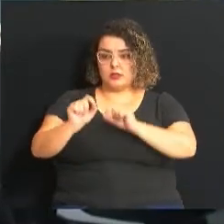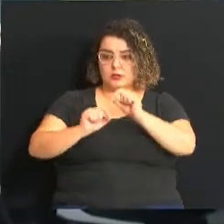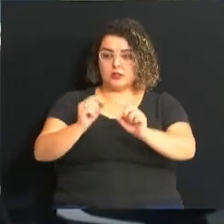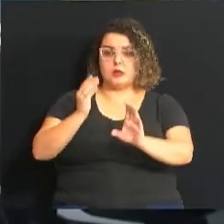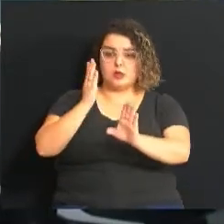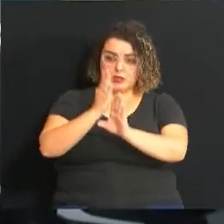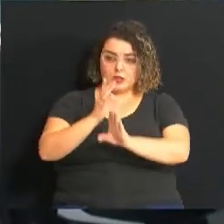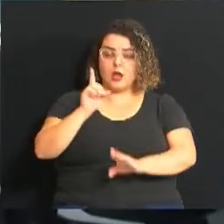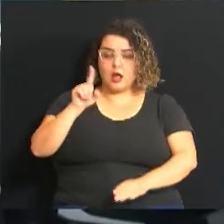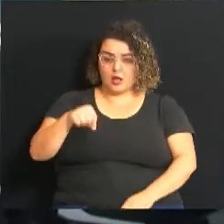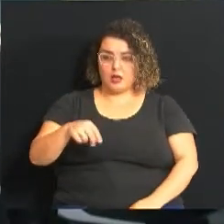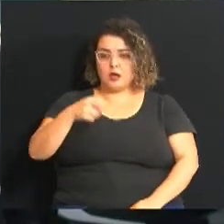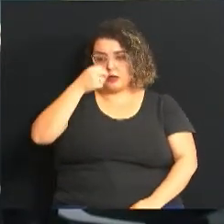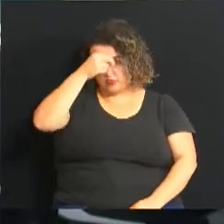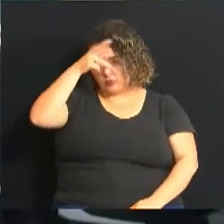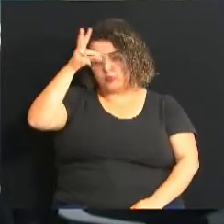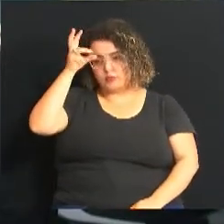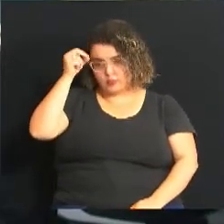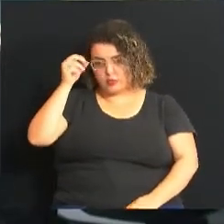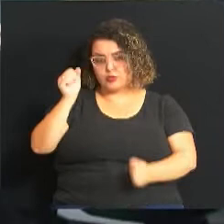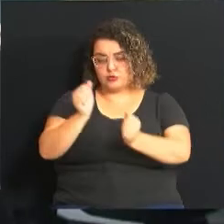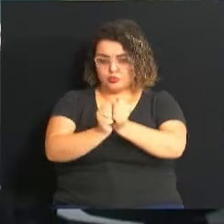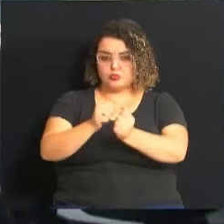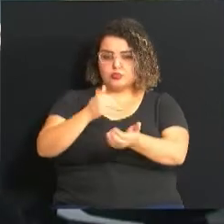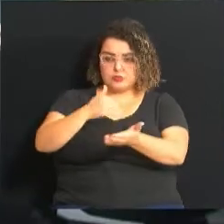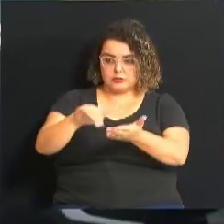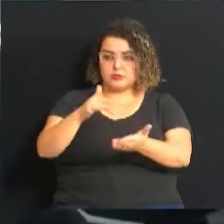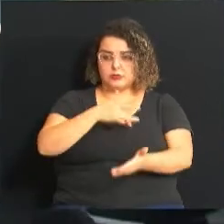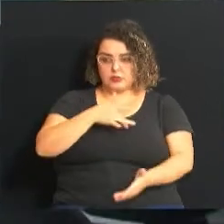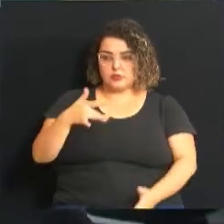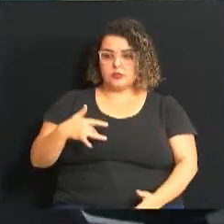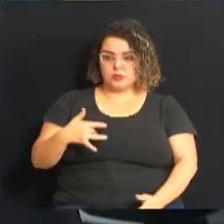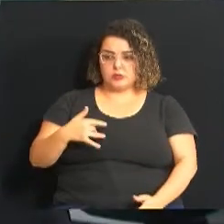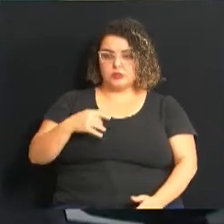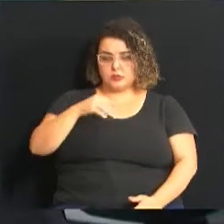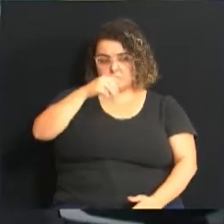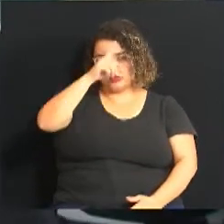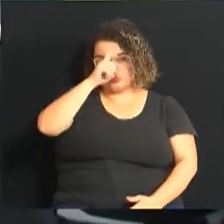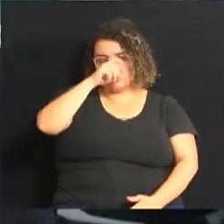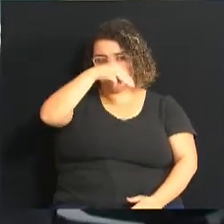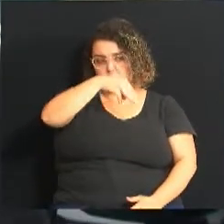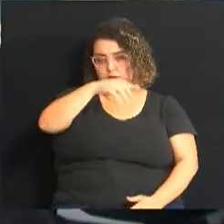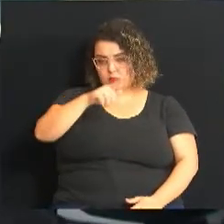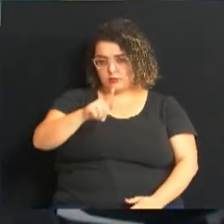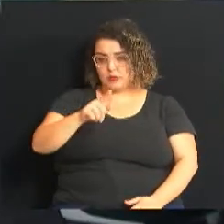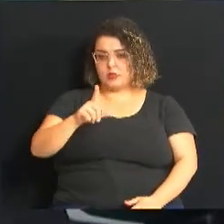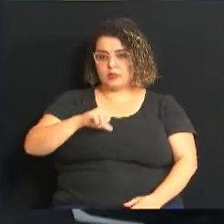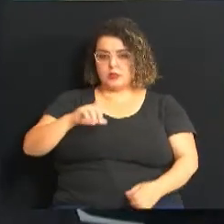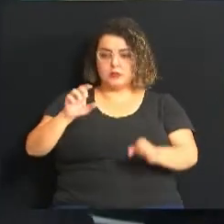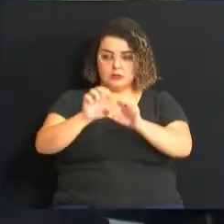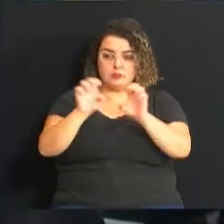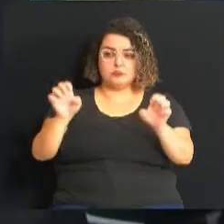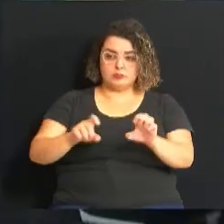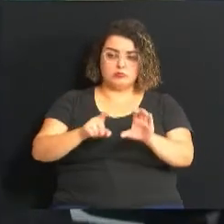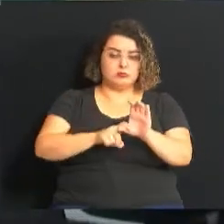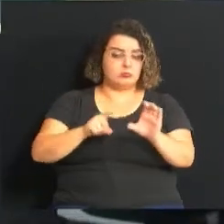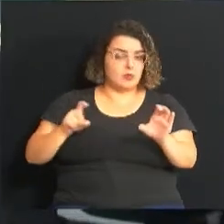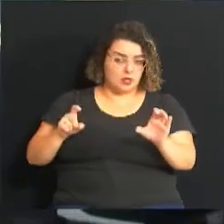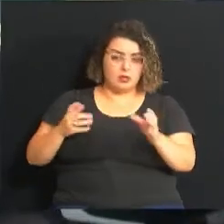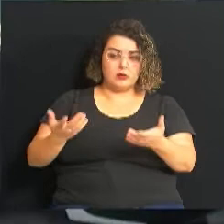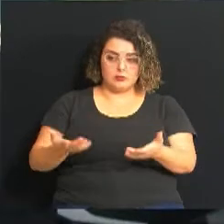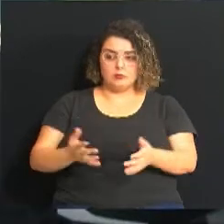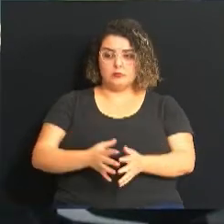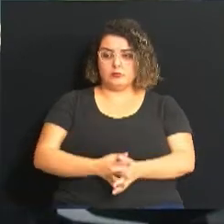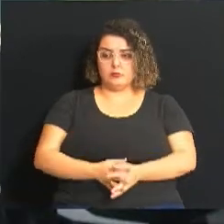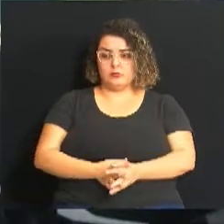é o prefeito da cidade e a Secretaria de Saúde e a rede Mário Gatti, que tem uma estrutura também autônoma, para